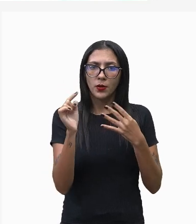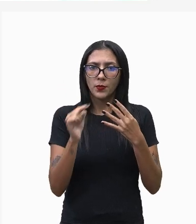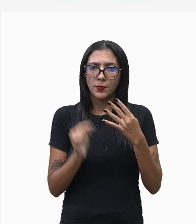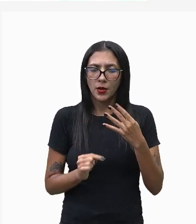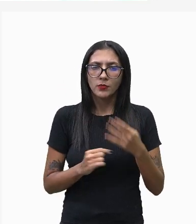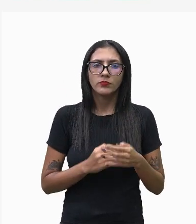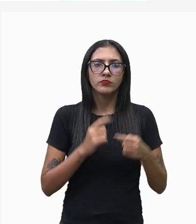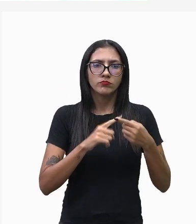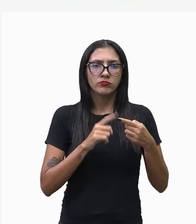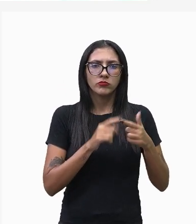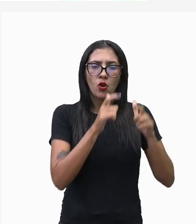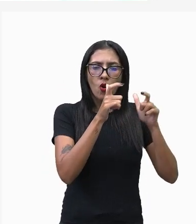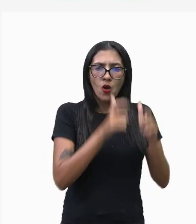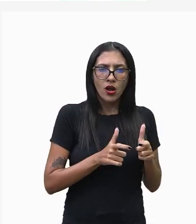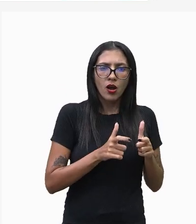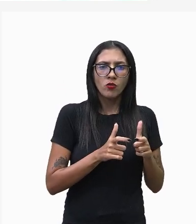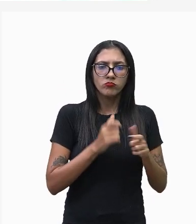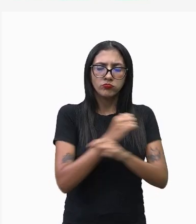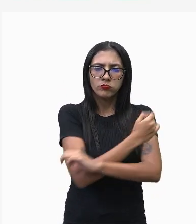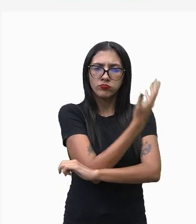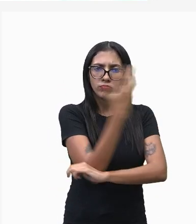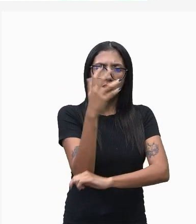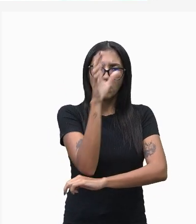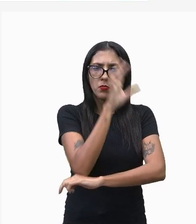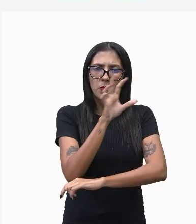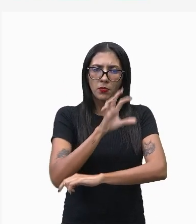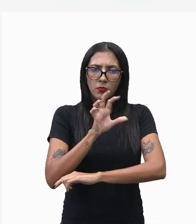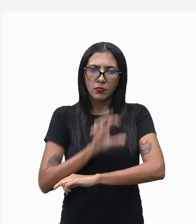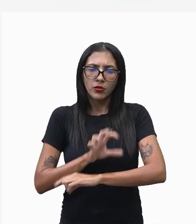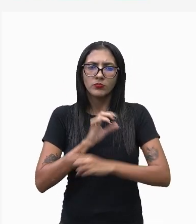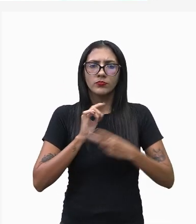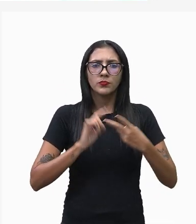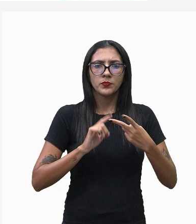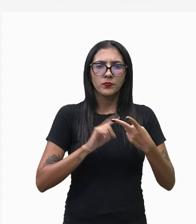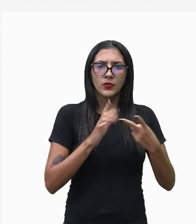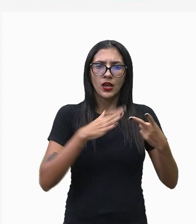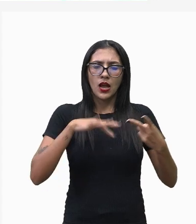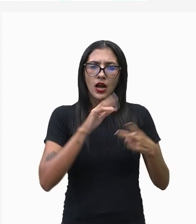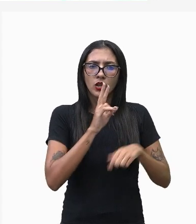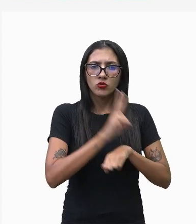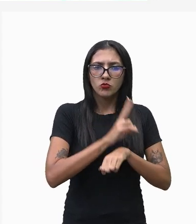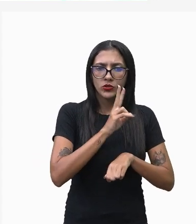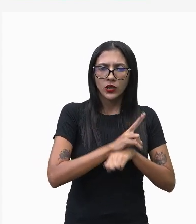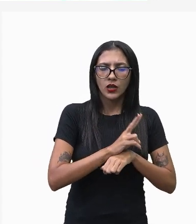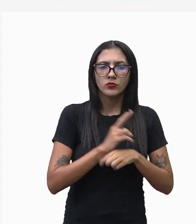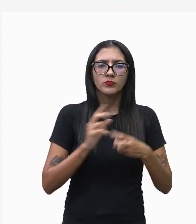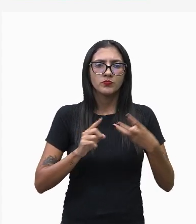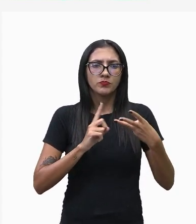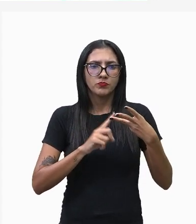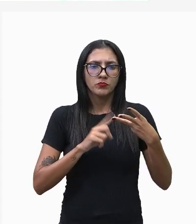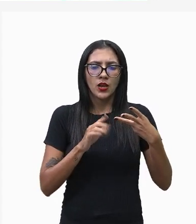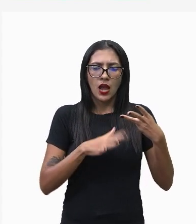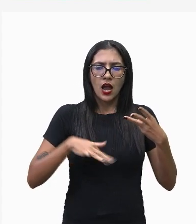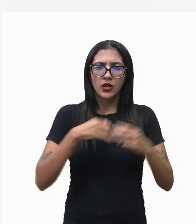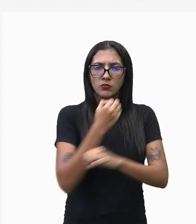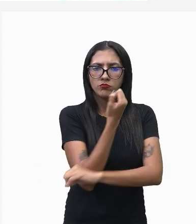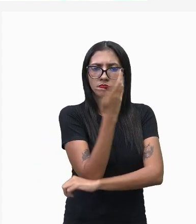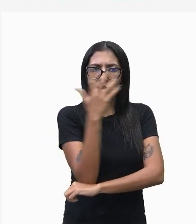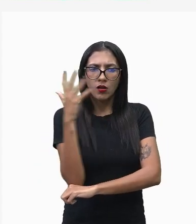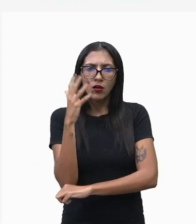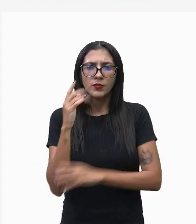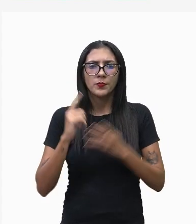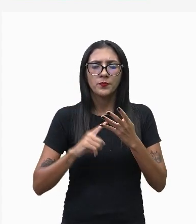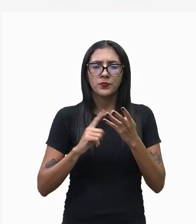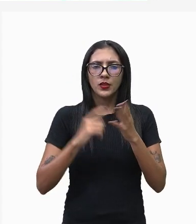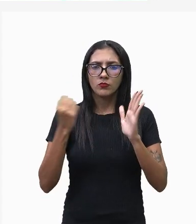estação ecológica, reserva biológica, parque nacional,